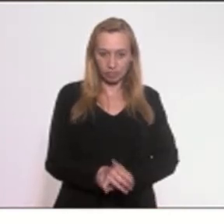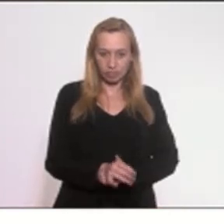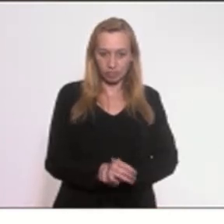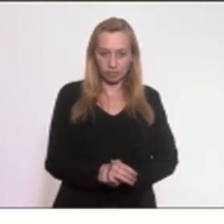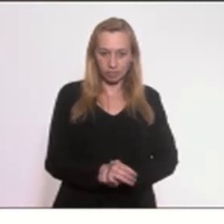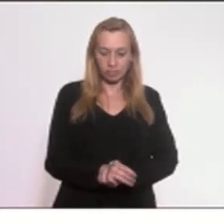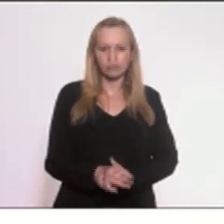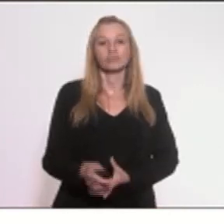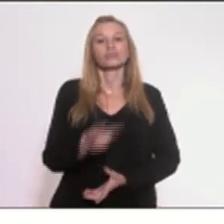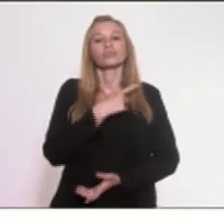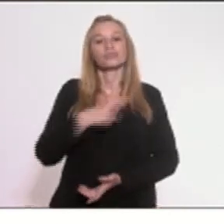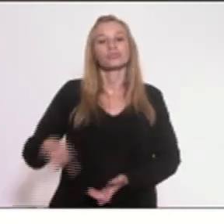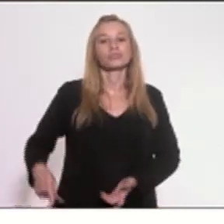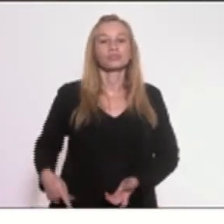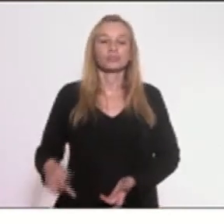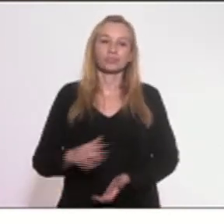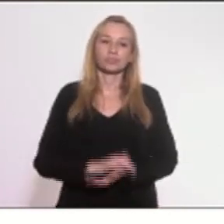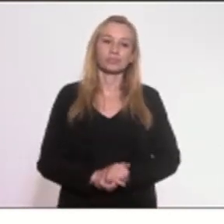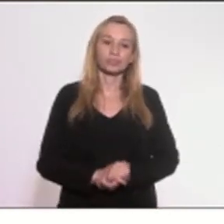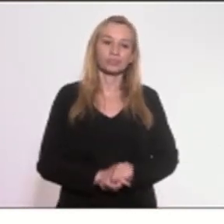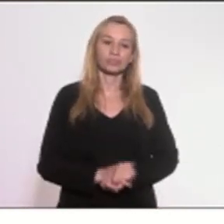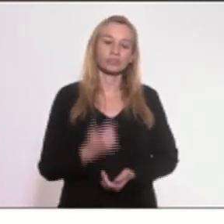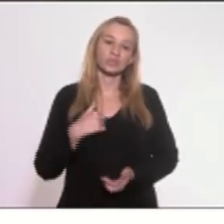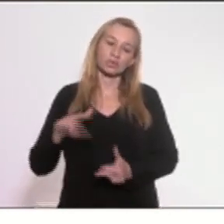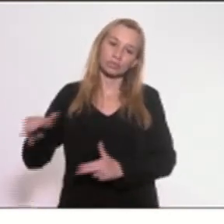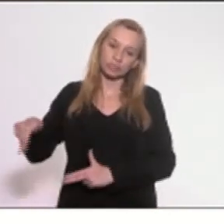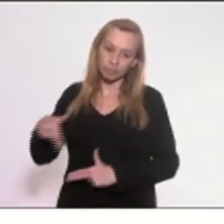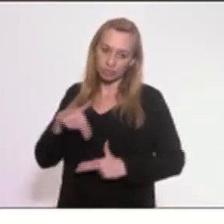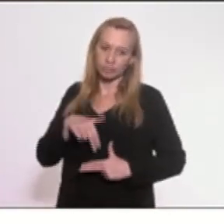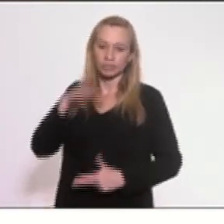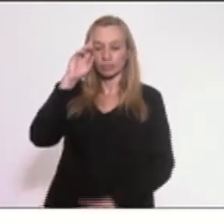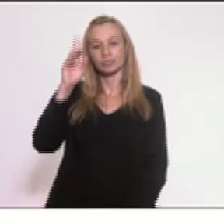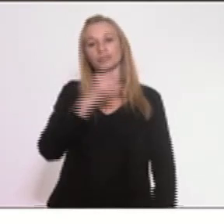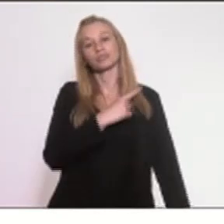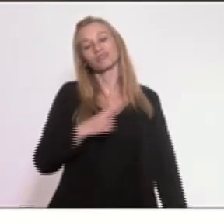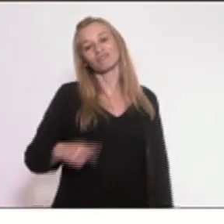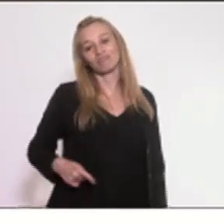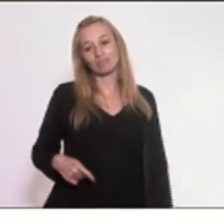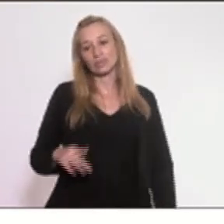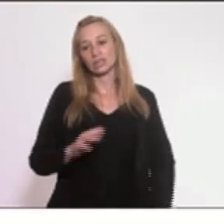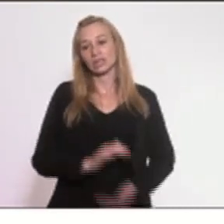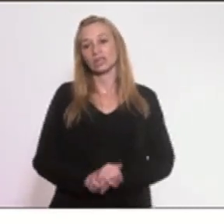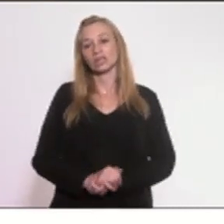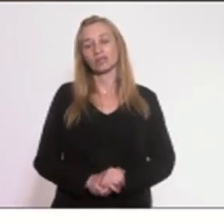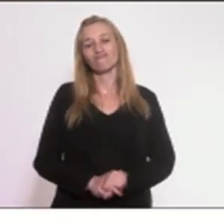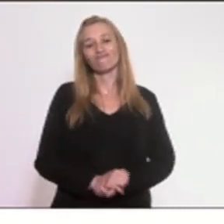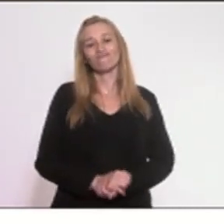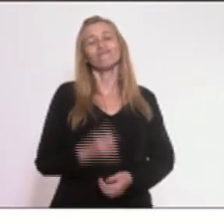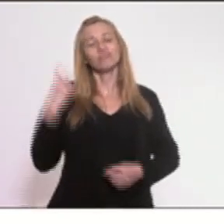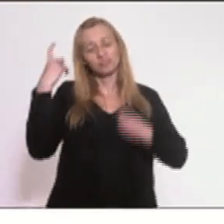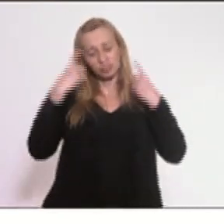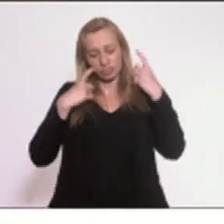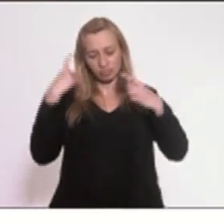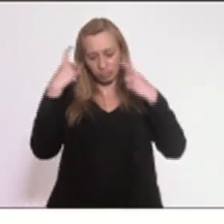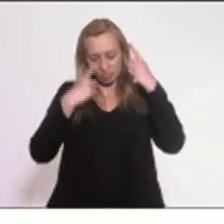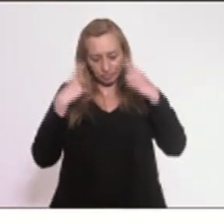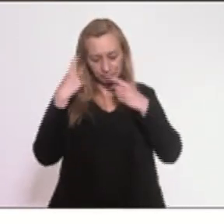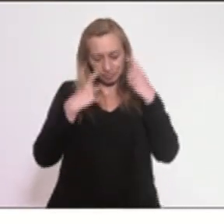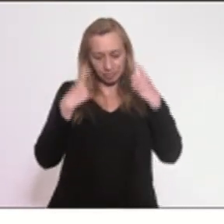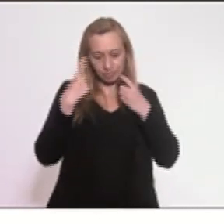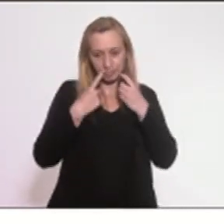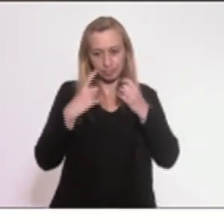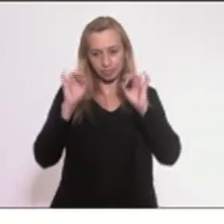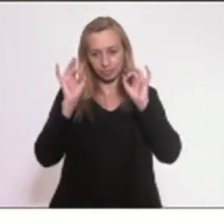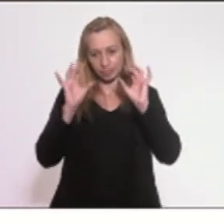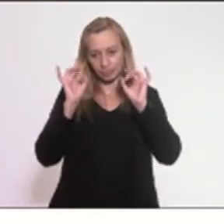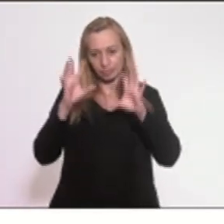Presidente, demais colegas presentes, eu subo aqui hoje, presidente, com muita preocupação, especialmente,